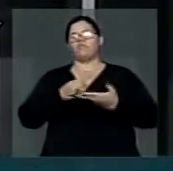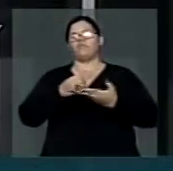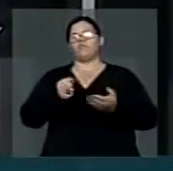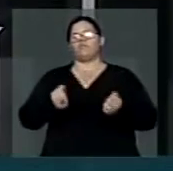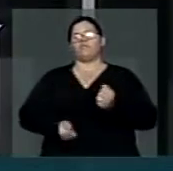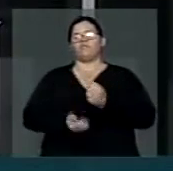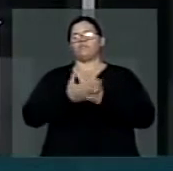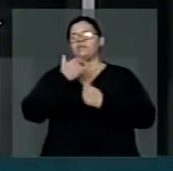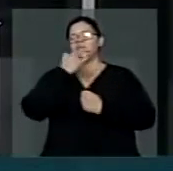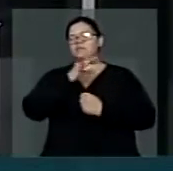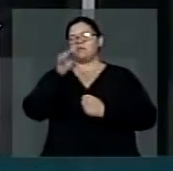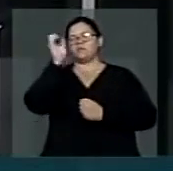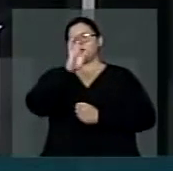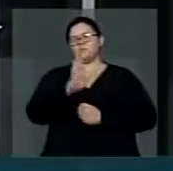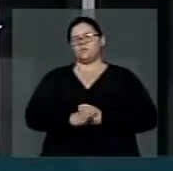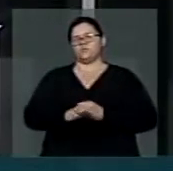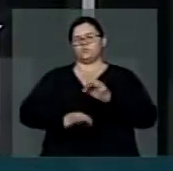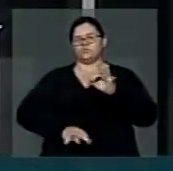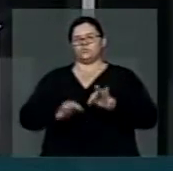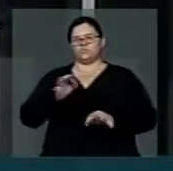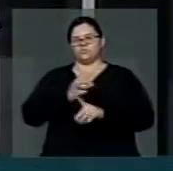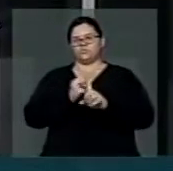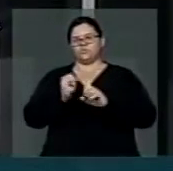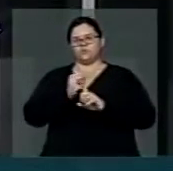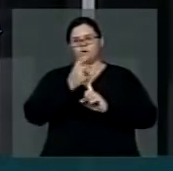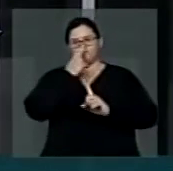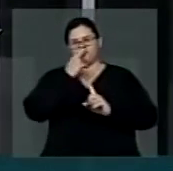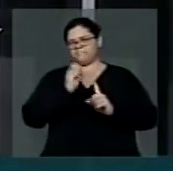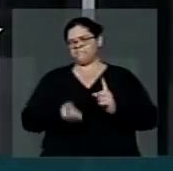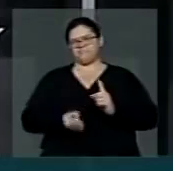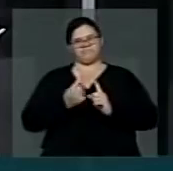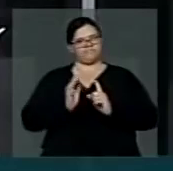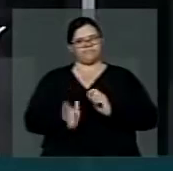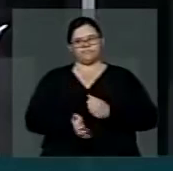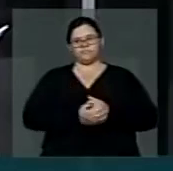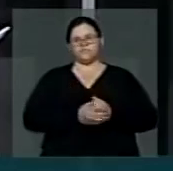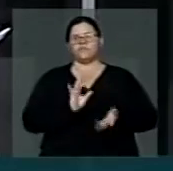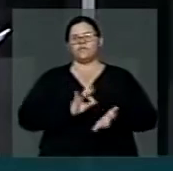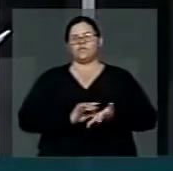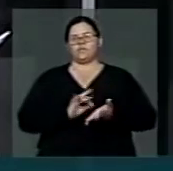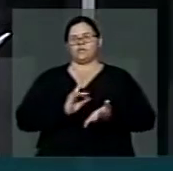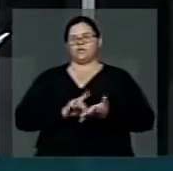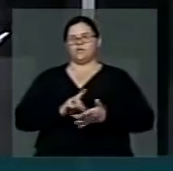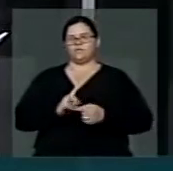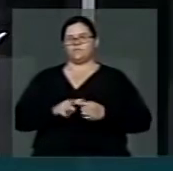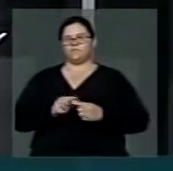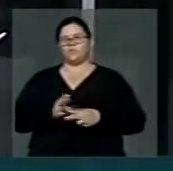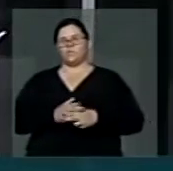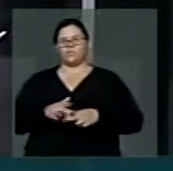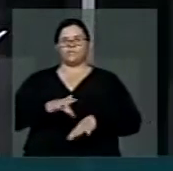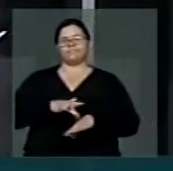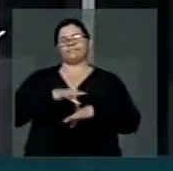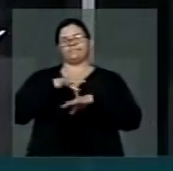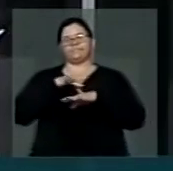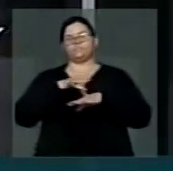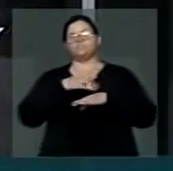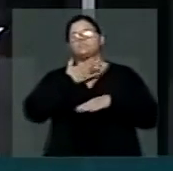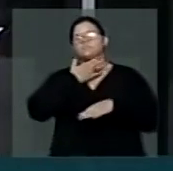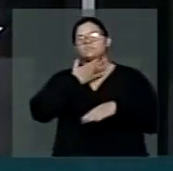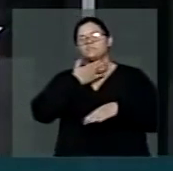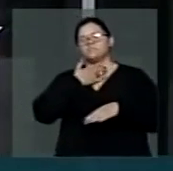mistificados como justiça social. Tanto o lobby das grandes corporações interessadas